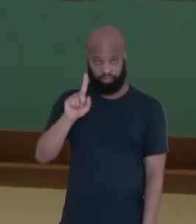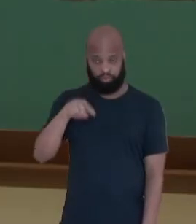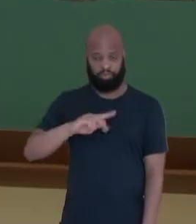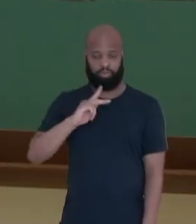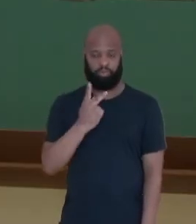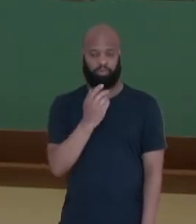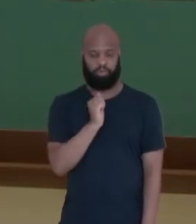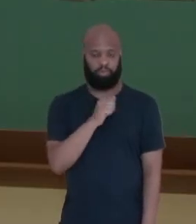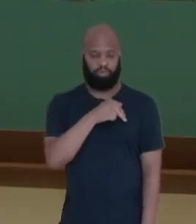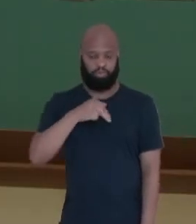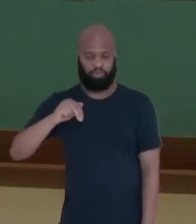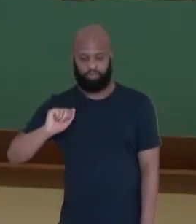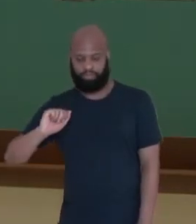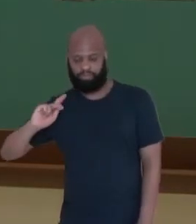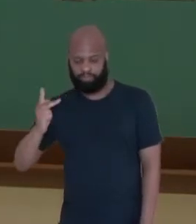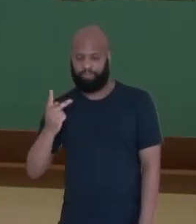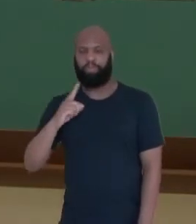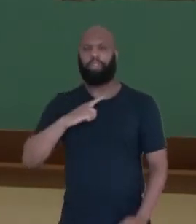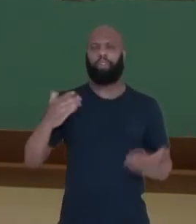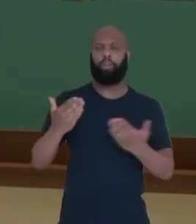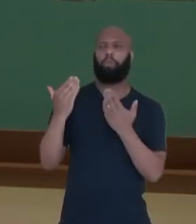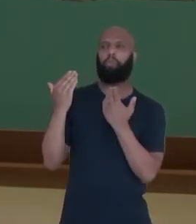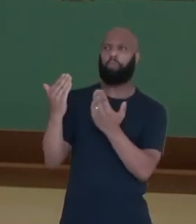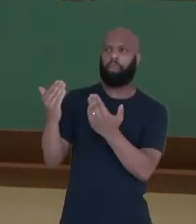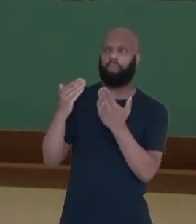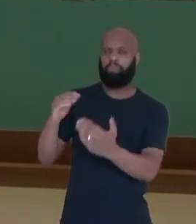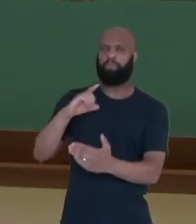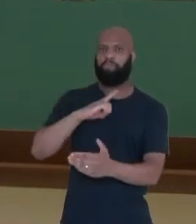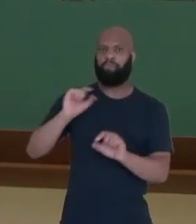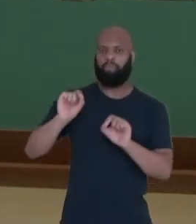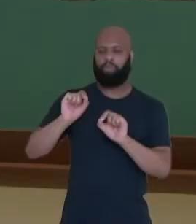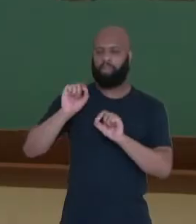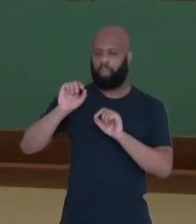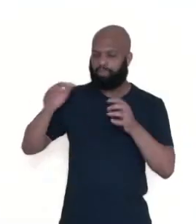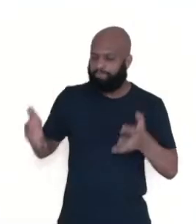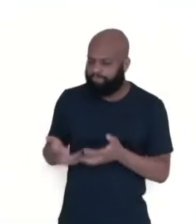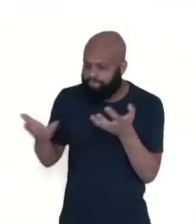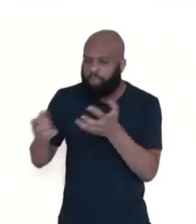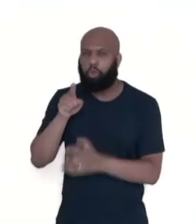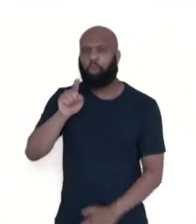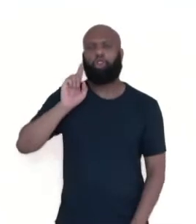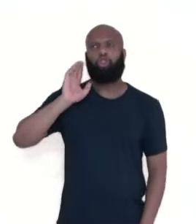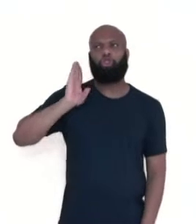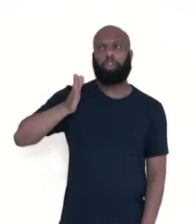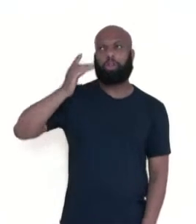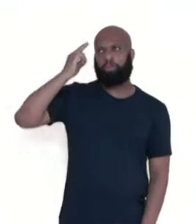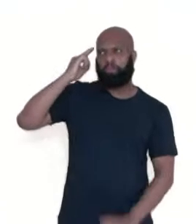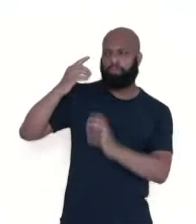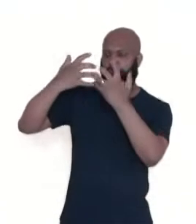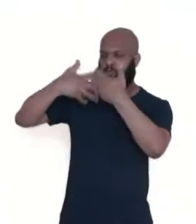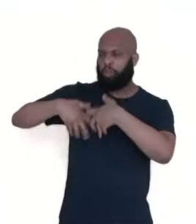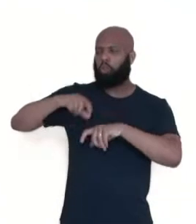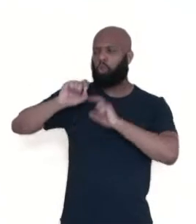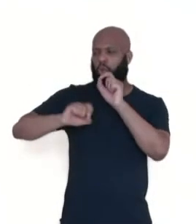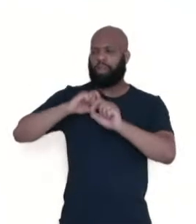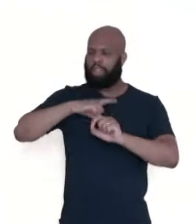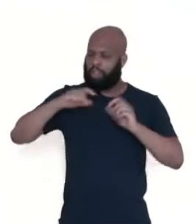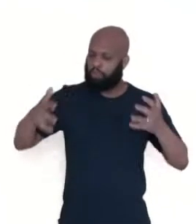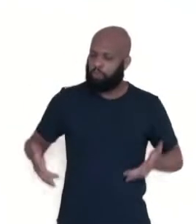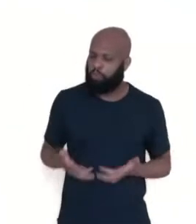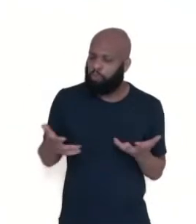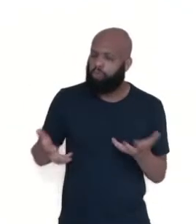Começando já com uma questão bastante instigante. Você já parou para pensar o que teria